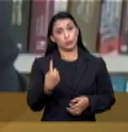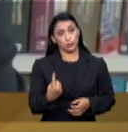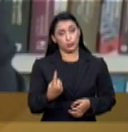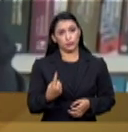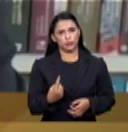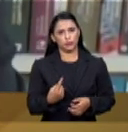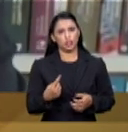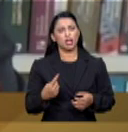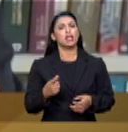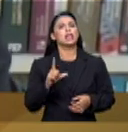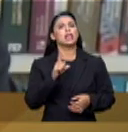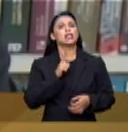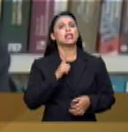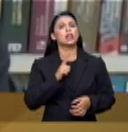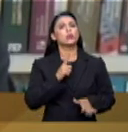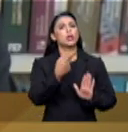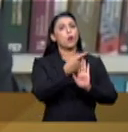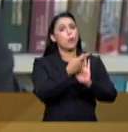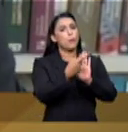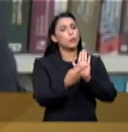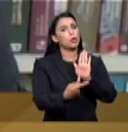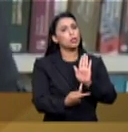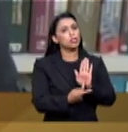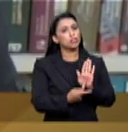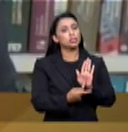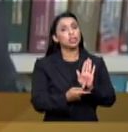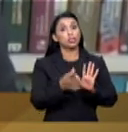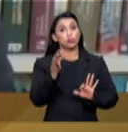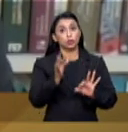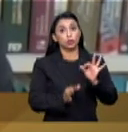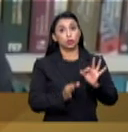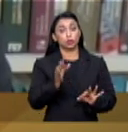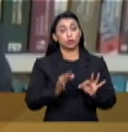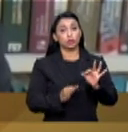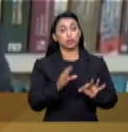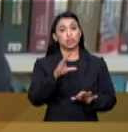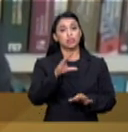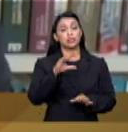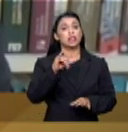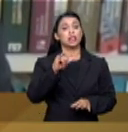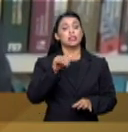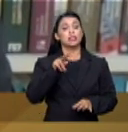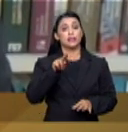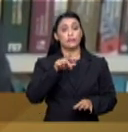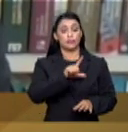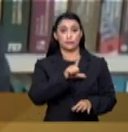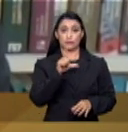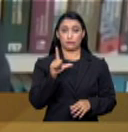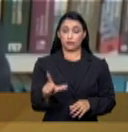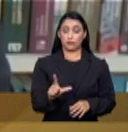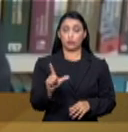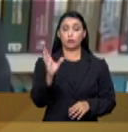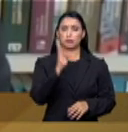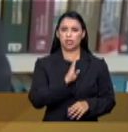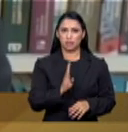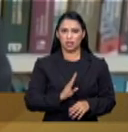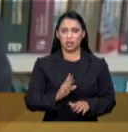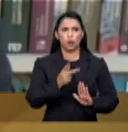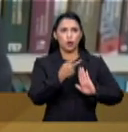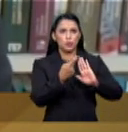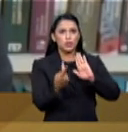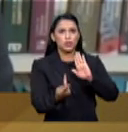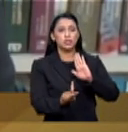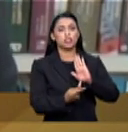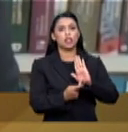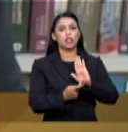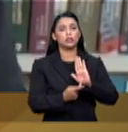109 contém o verdadeiro projeto de justiça civil brasileira. Um projeto de justiça que prevê